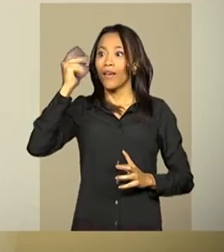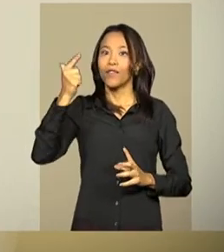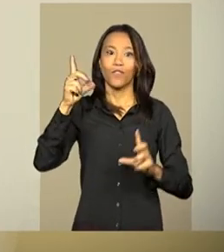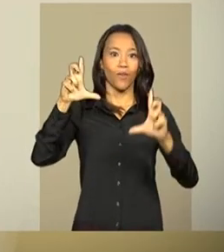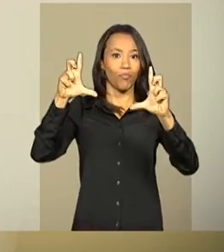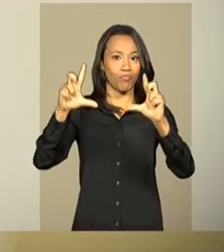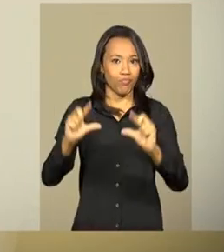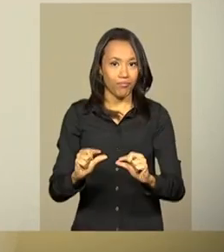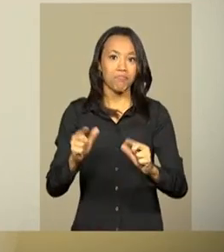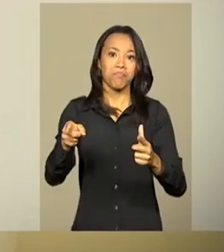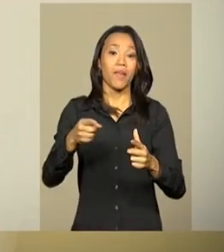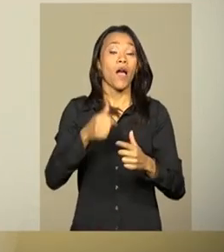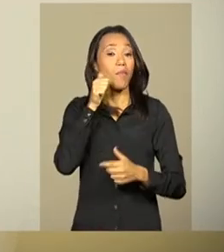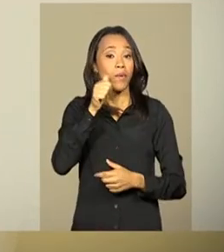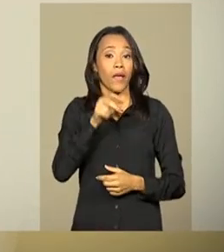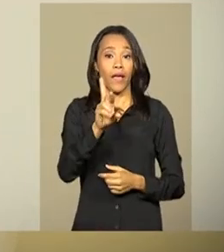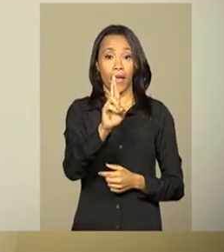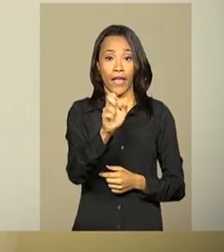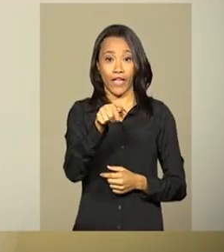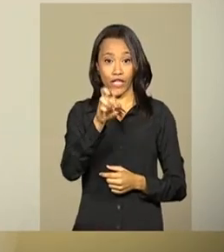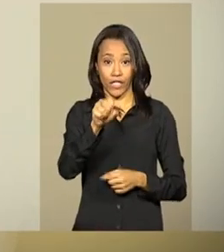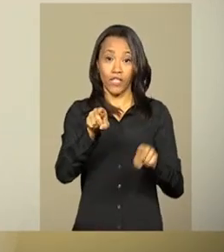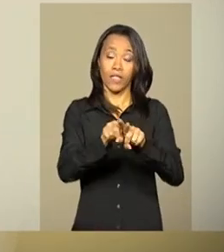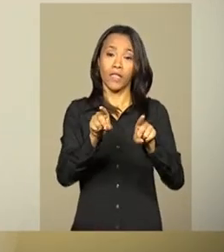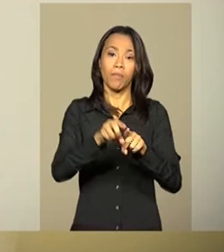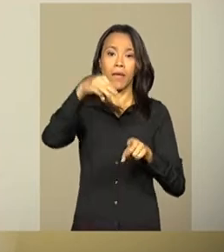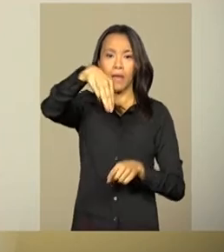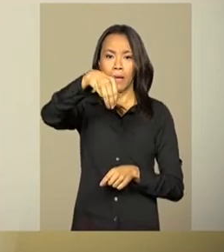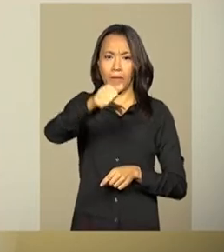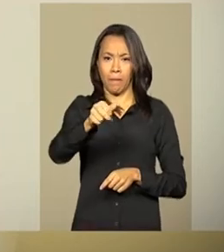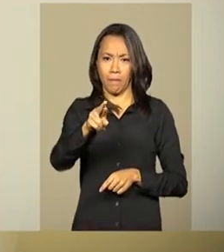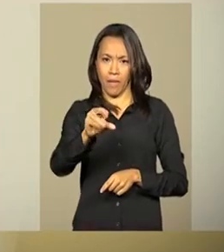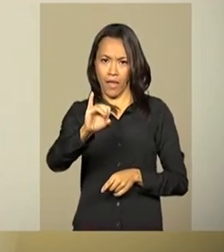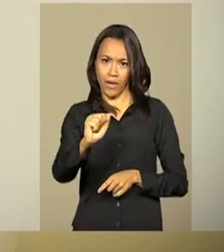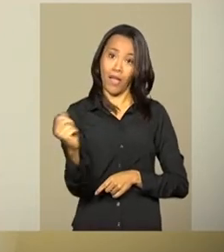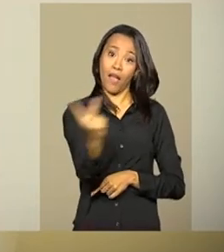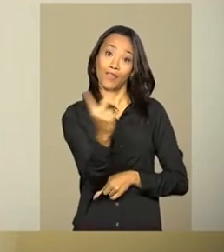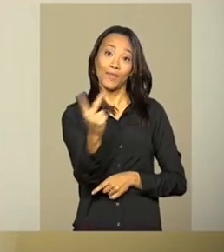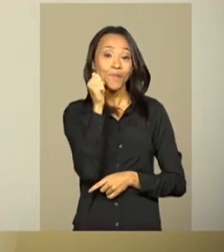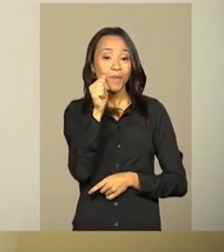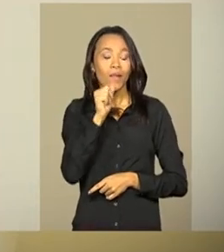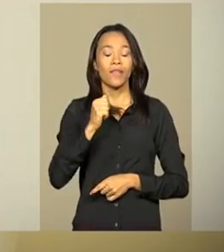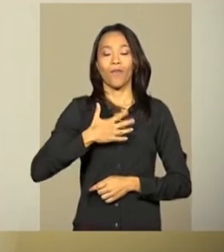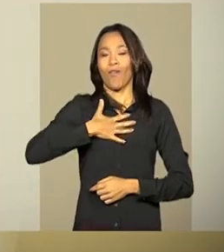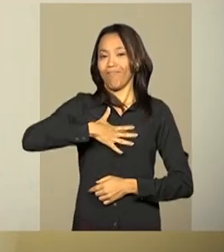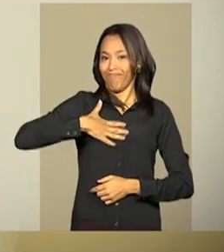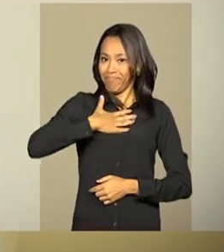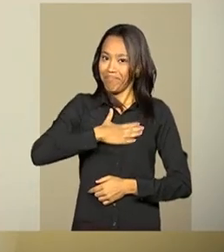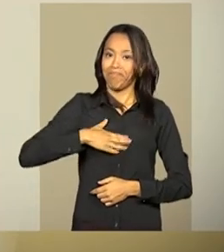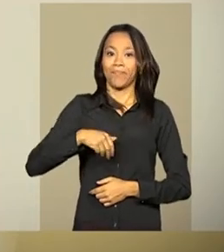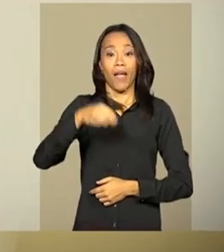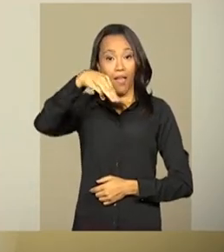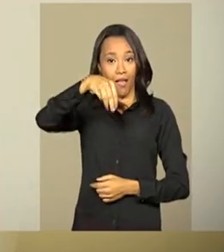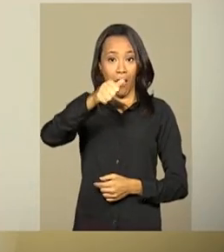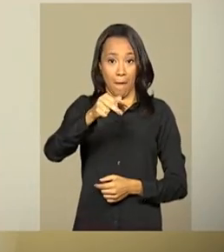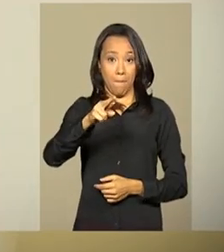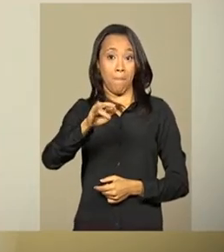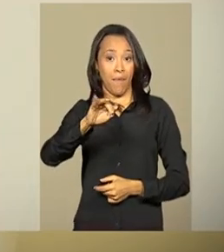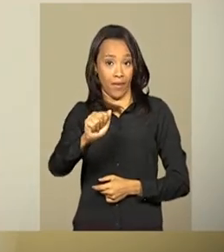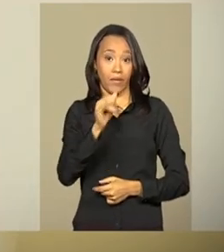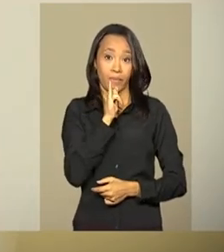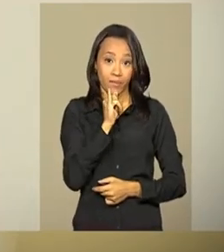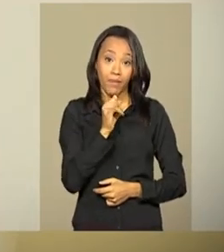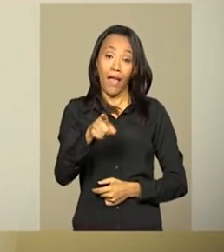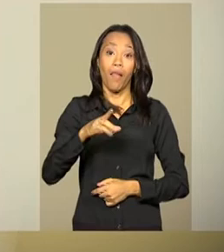mudou Regina de Souza e a mãe dela Dona Maria da Glória estão muito satisfeitos a Dona Maria da Glória por exemplo